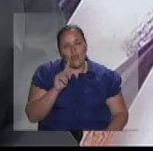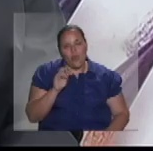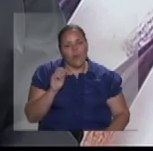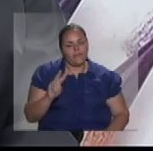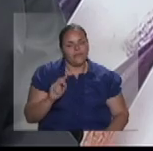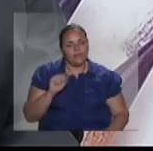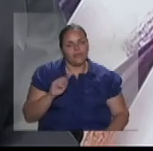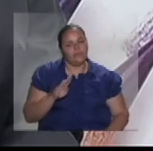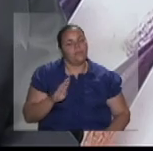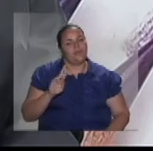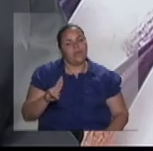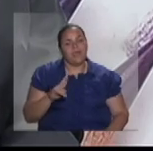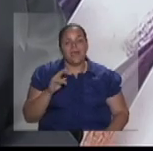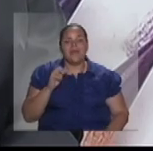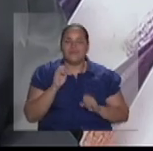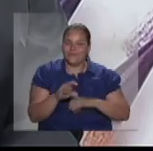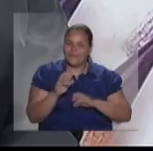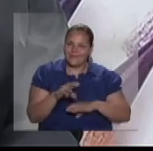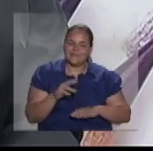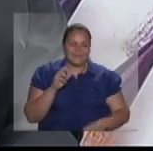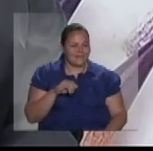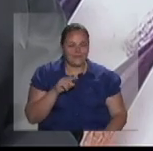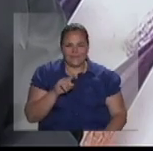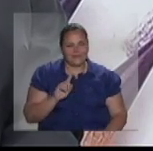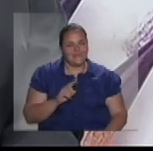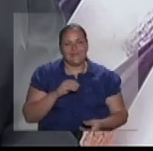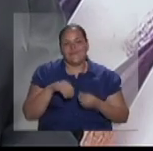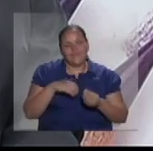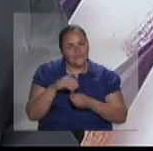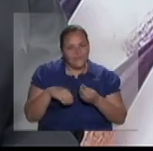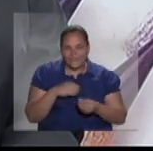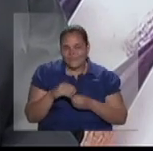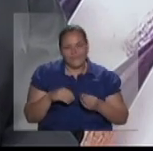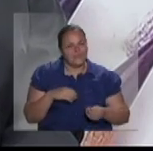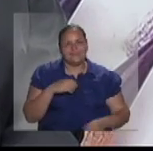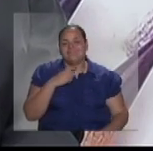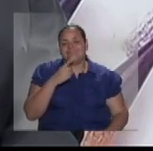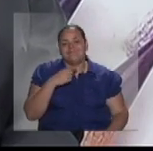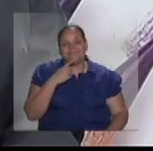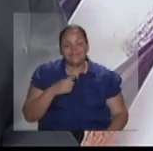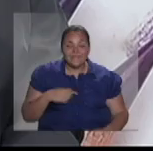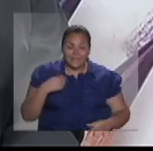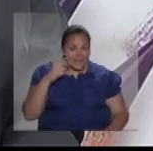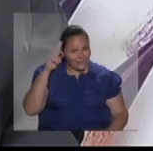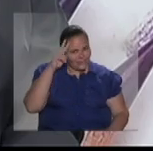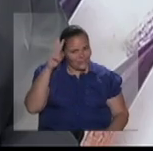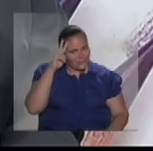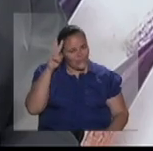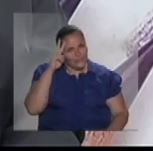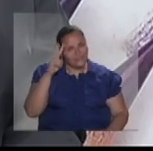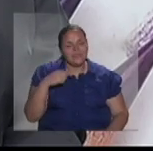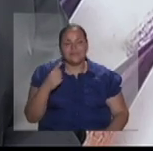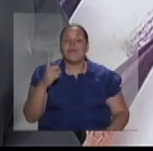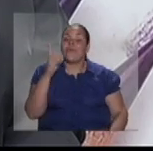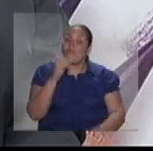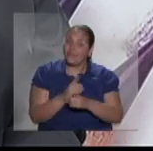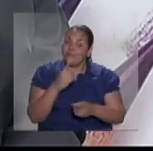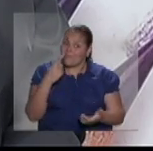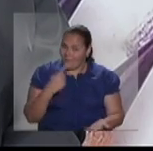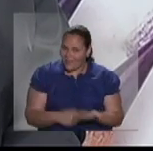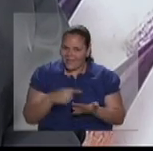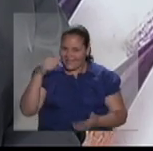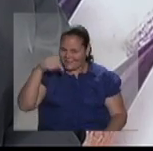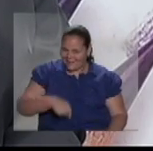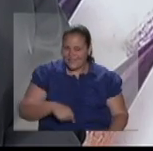www.alerj.rj.gov.br. Educação, se você não se envolver, não rola. E na segunda-feira nós